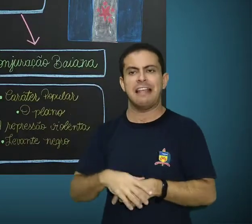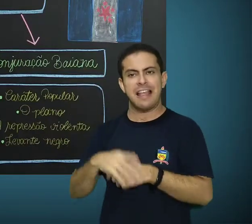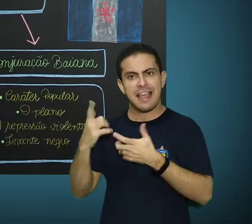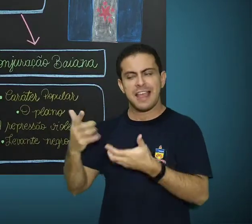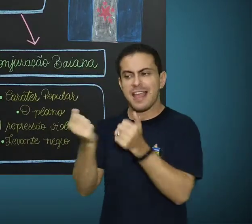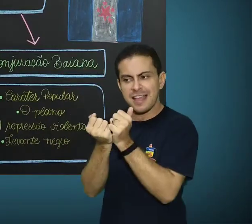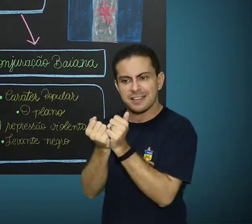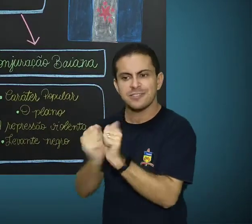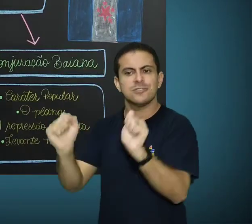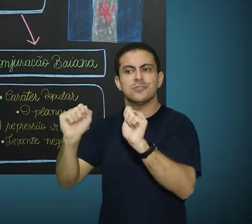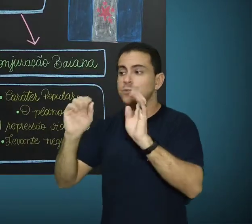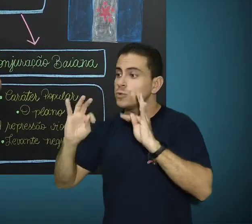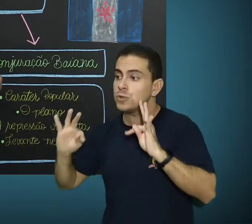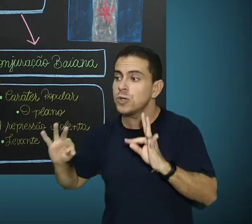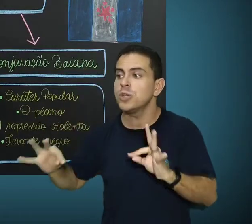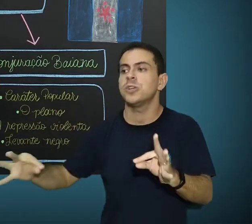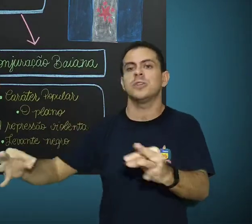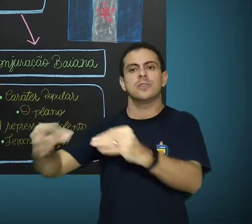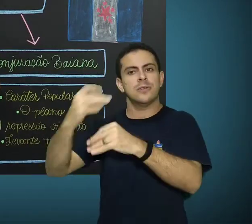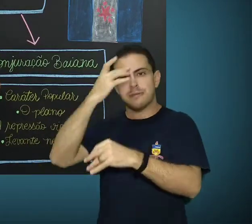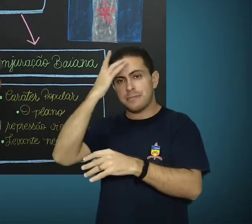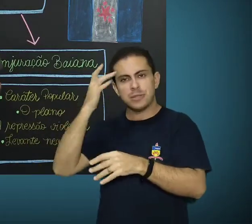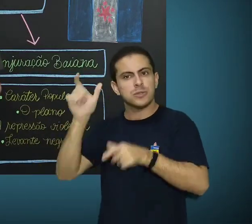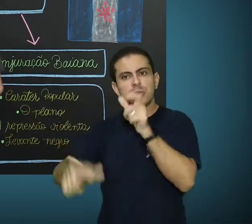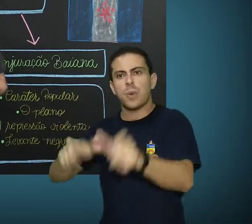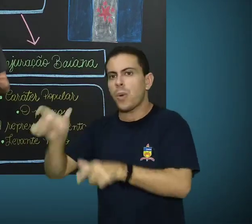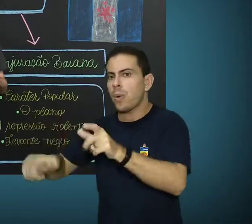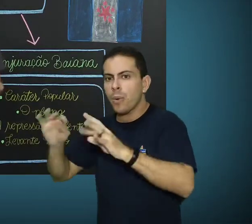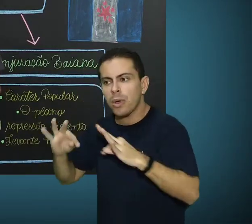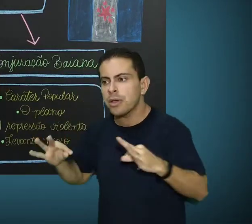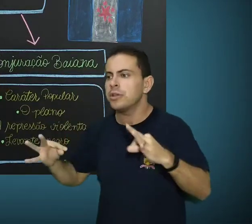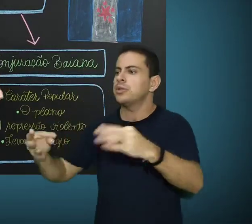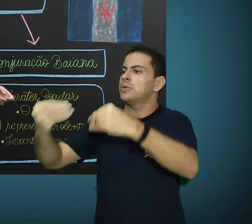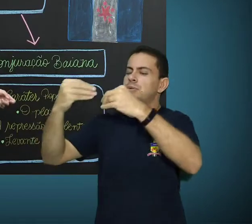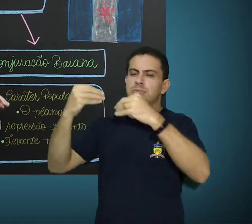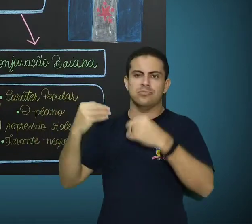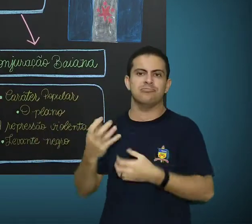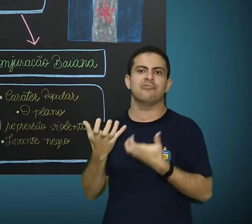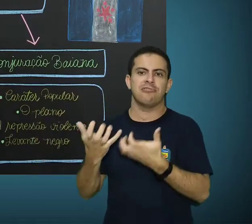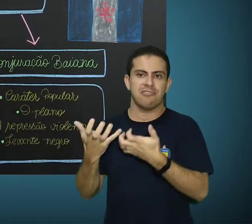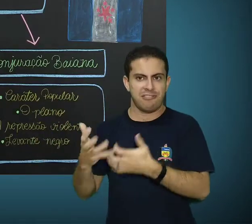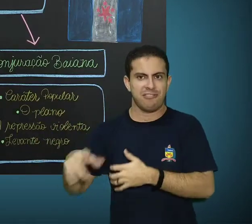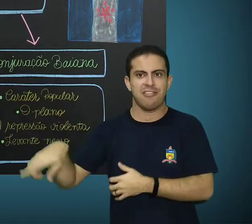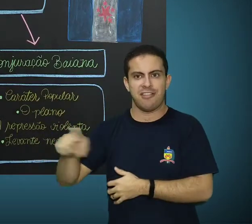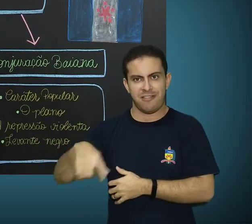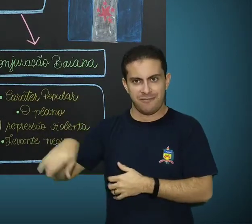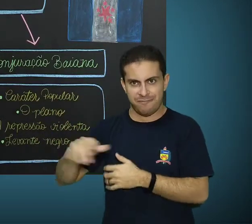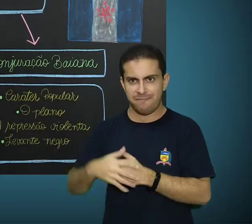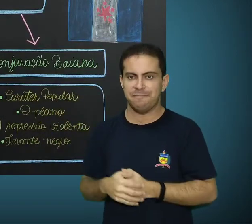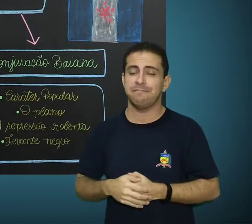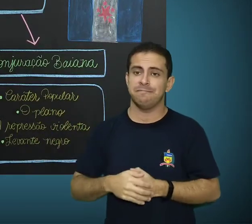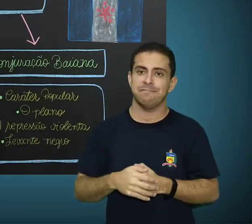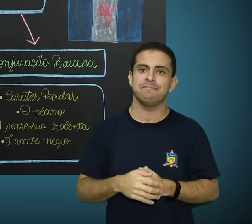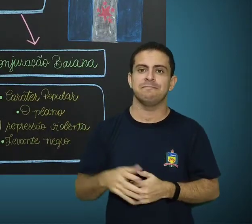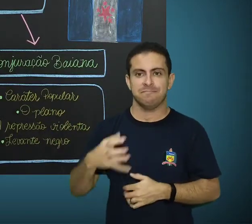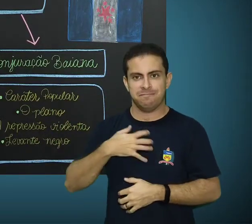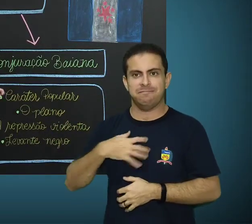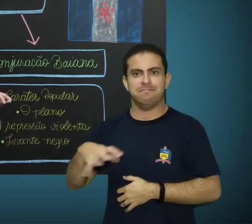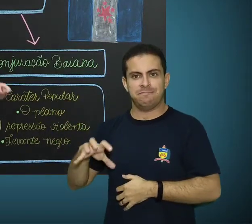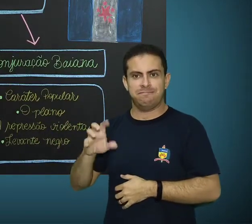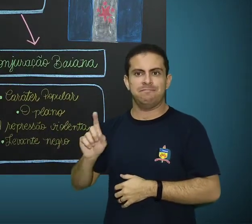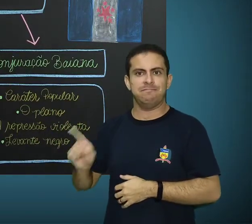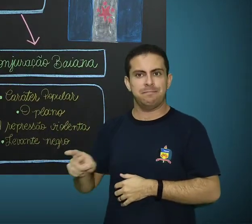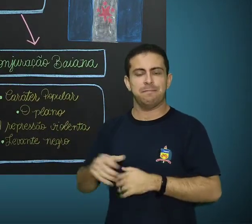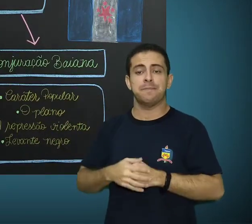Essa liberdade, ela também tinha que ser plena para as pessoas, para os cidadãos, como queriam os inconfidentes lá na